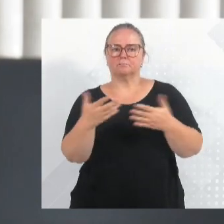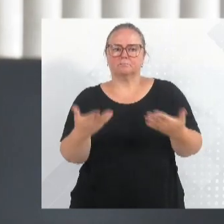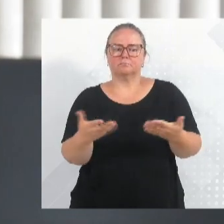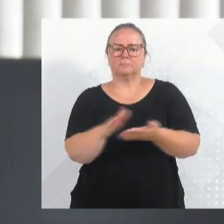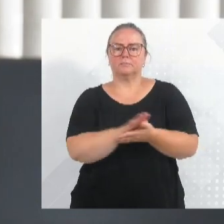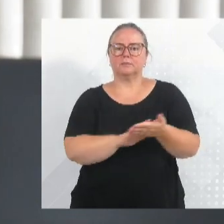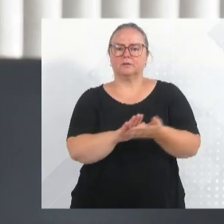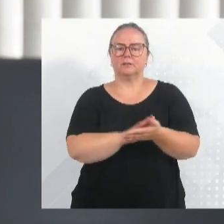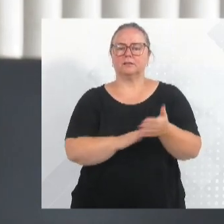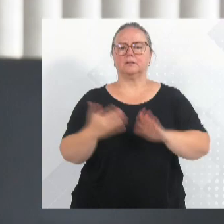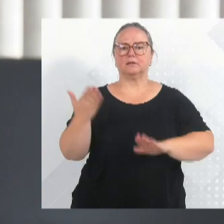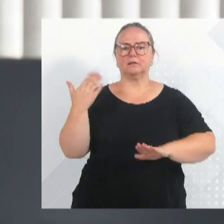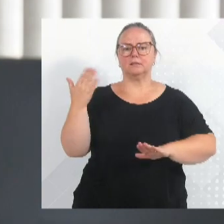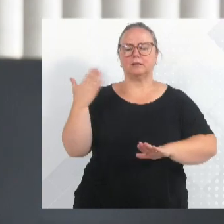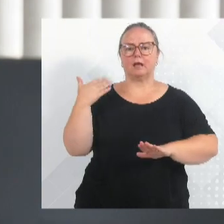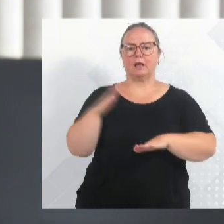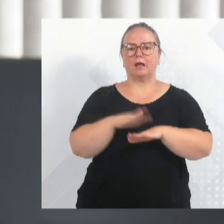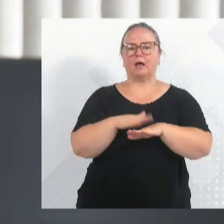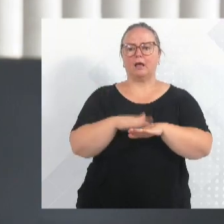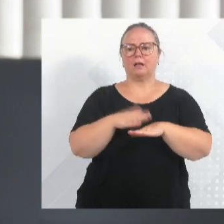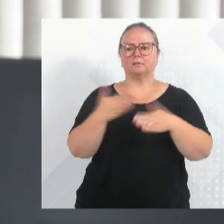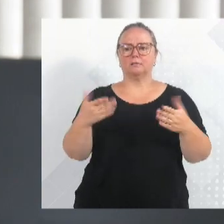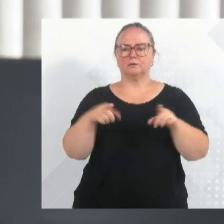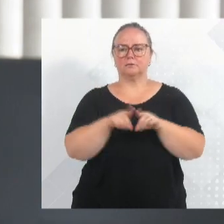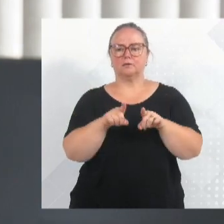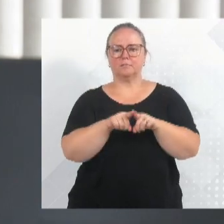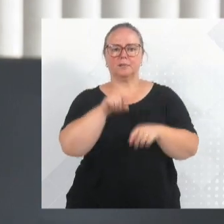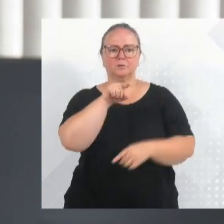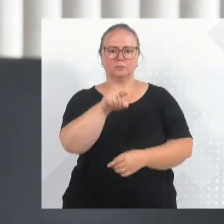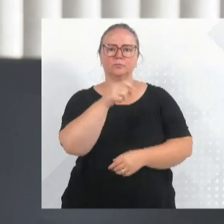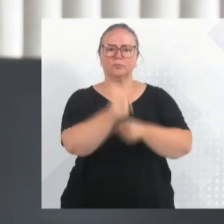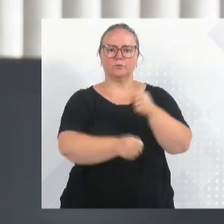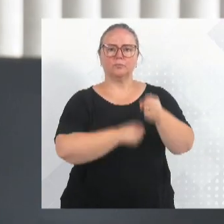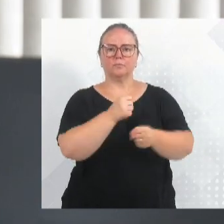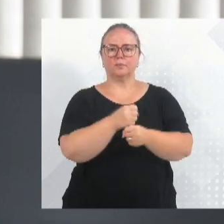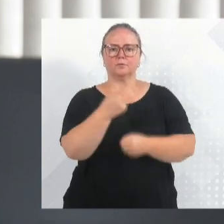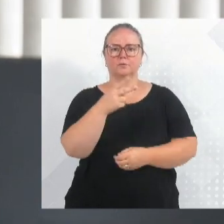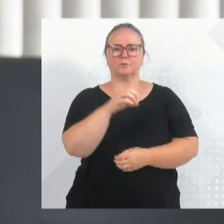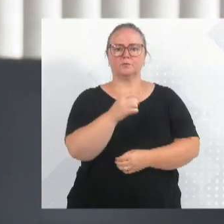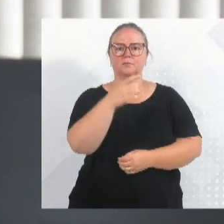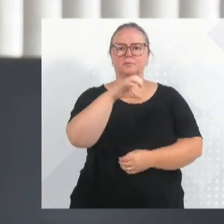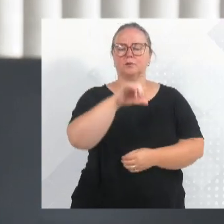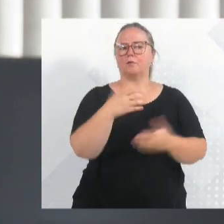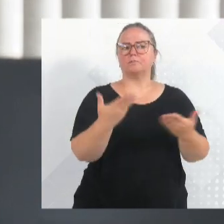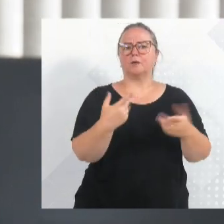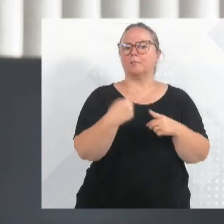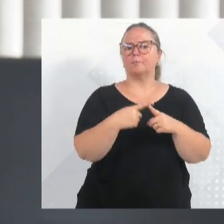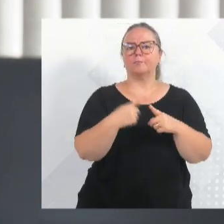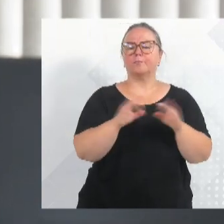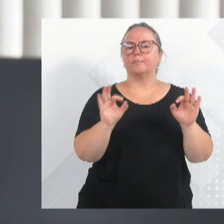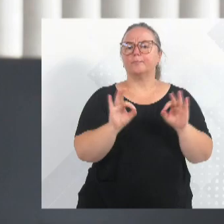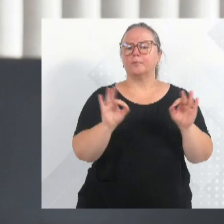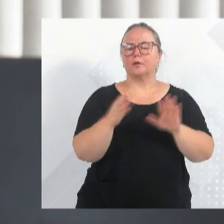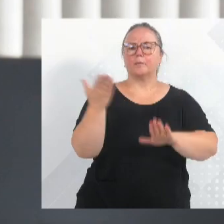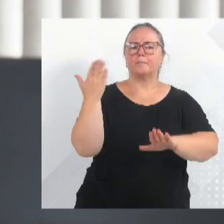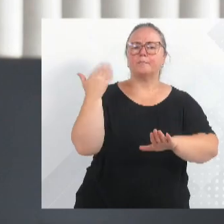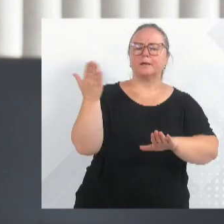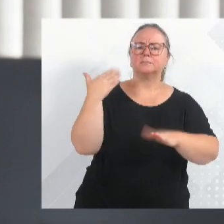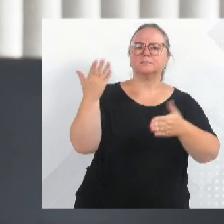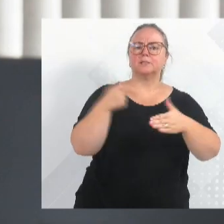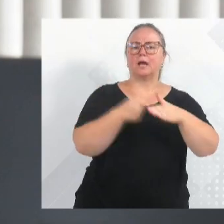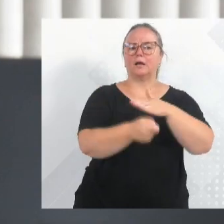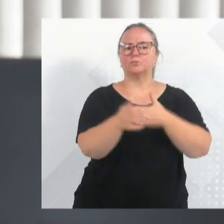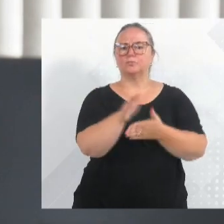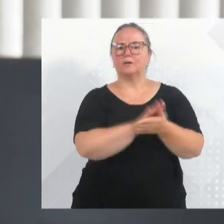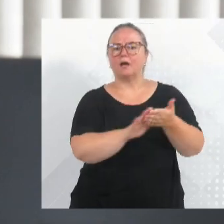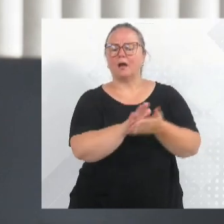gestões passadas dos outros presidentes, inclusive na sua, em 2019, quando o senhor também foi presidente, né? Por que não foi feito já lá no passado, inclusive com